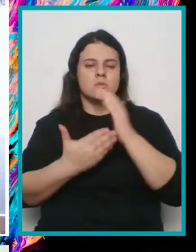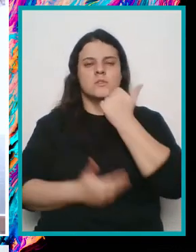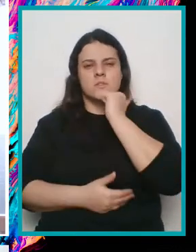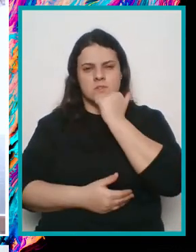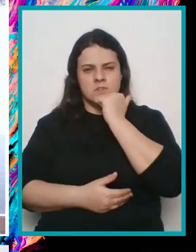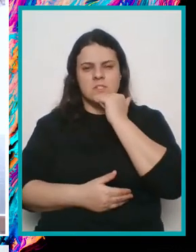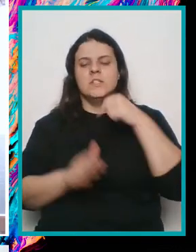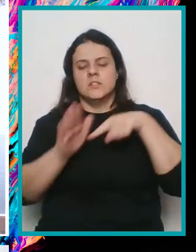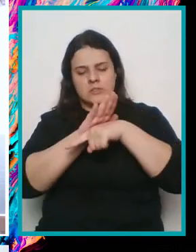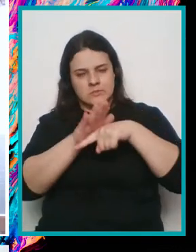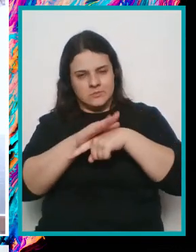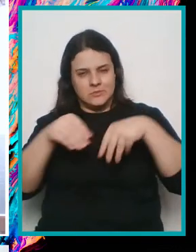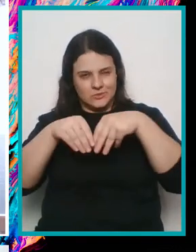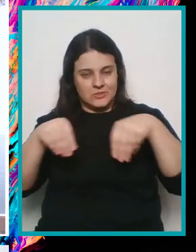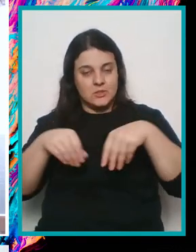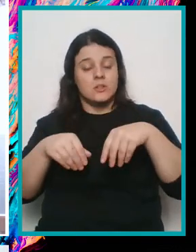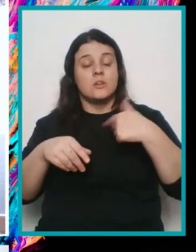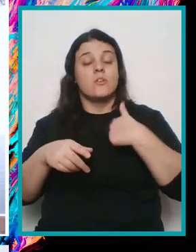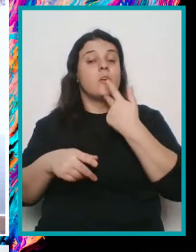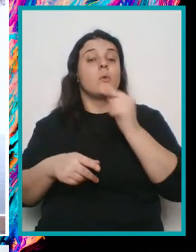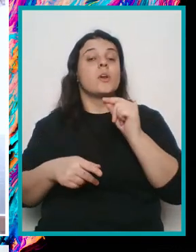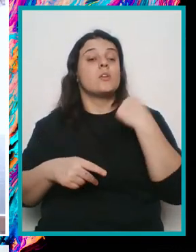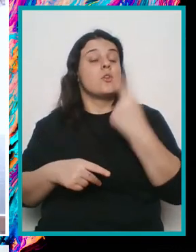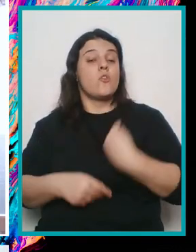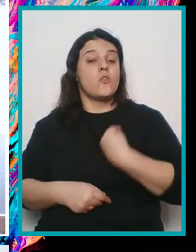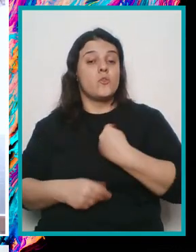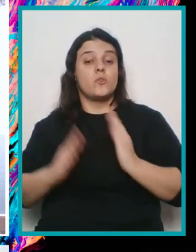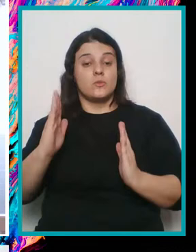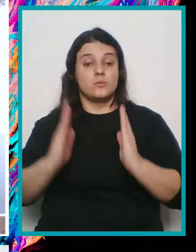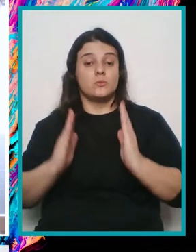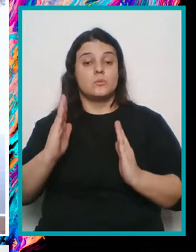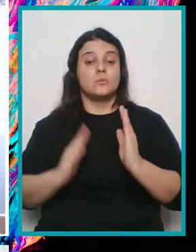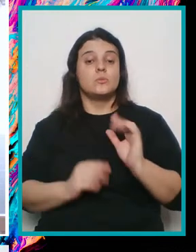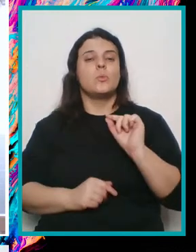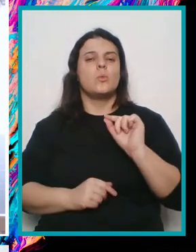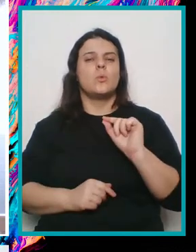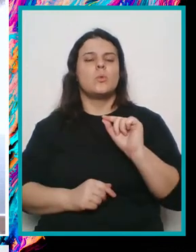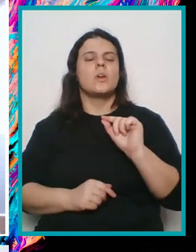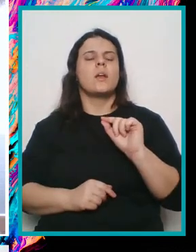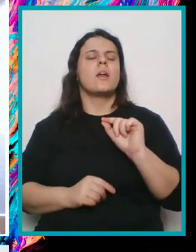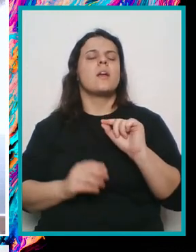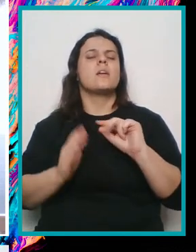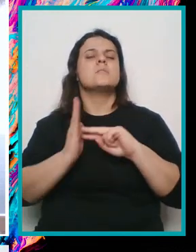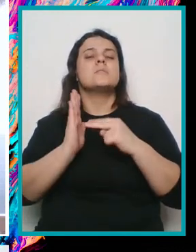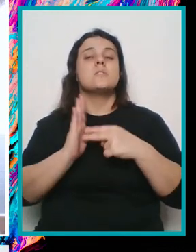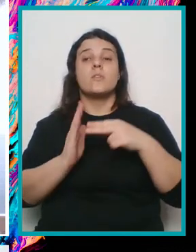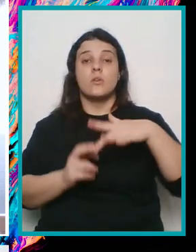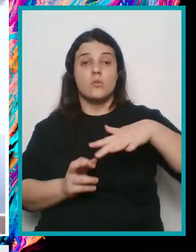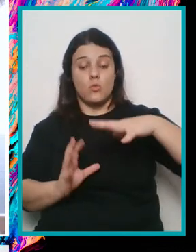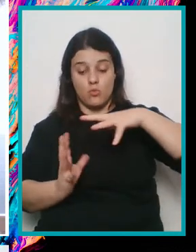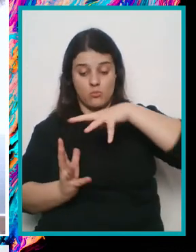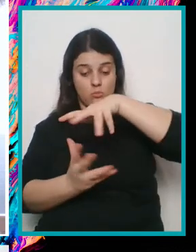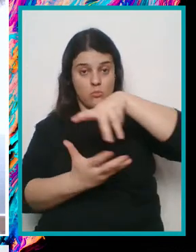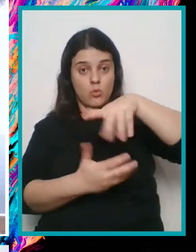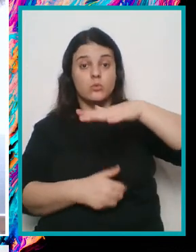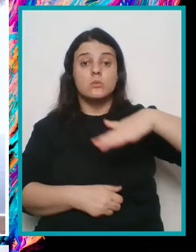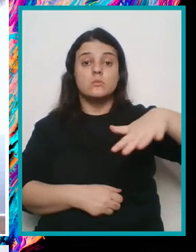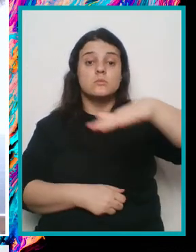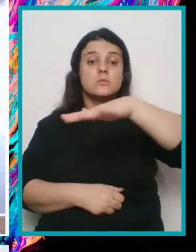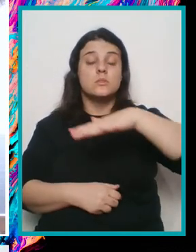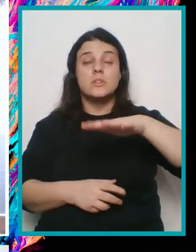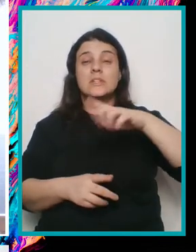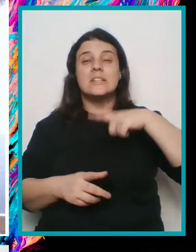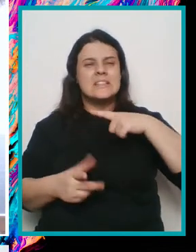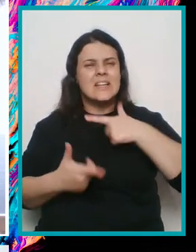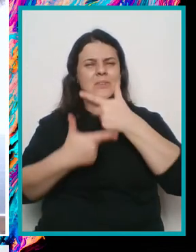foi tão influenciada e tão alterada por esse estilo de vida que estamos em outra fase geológica, né. E apenas um